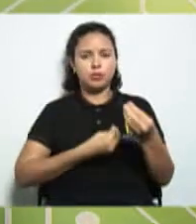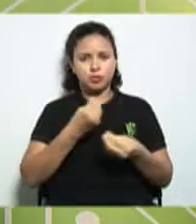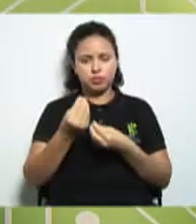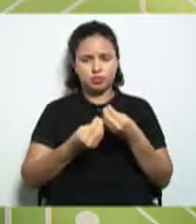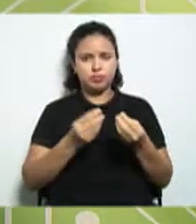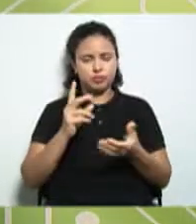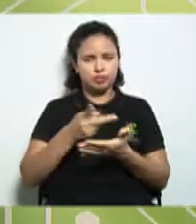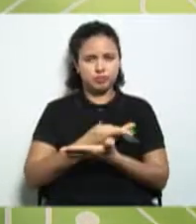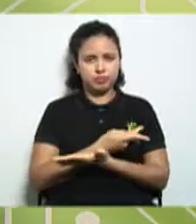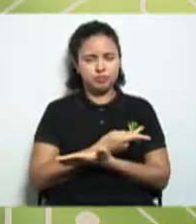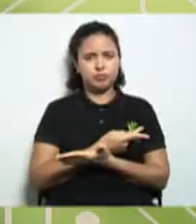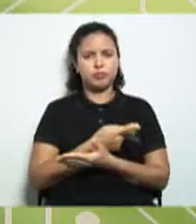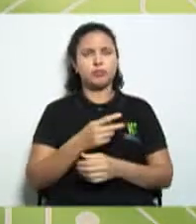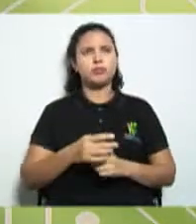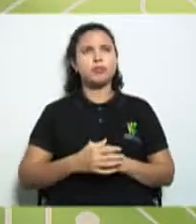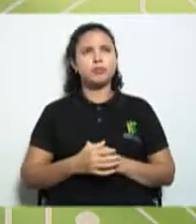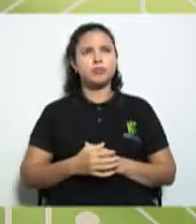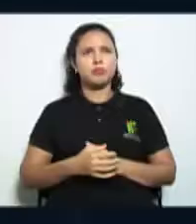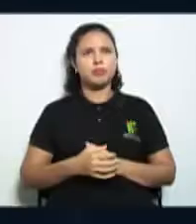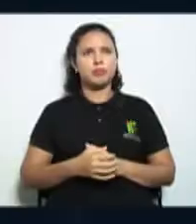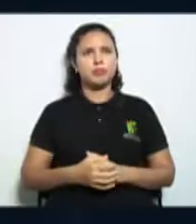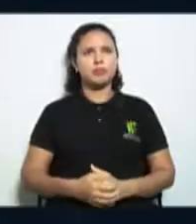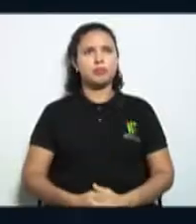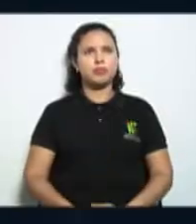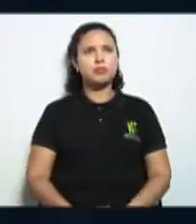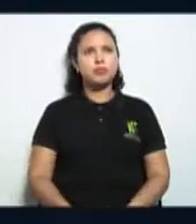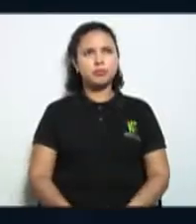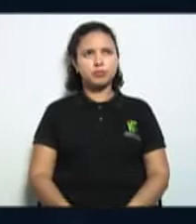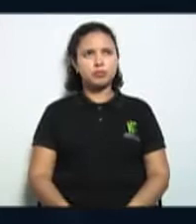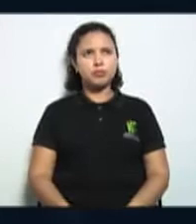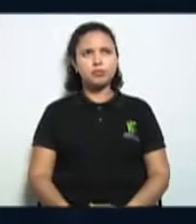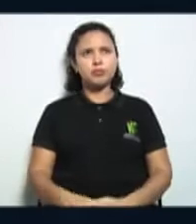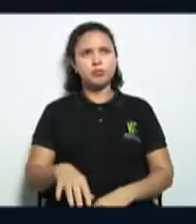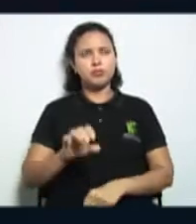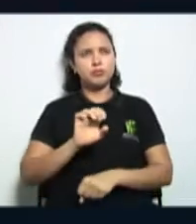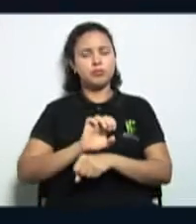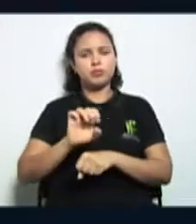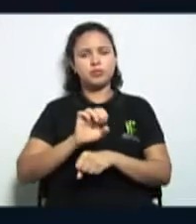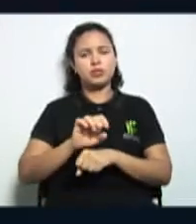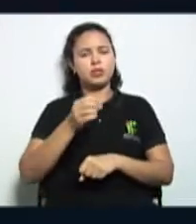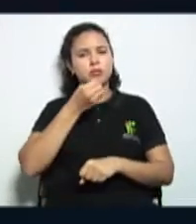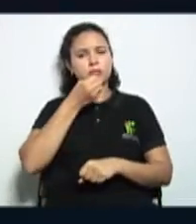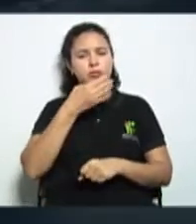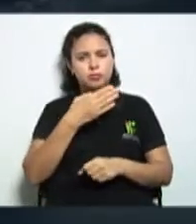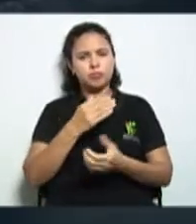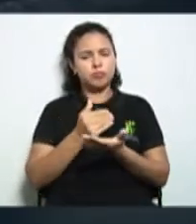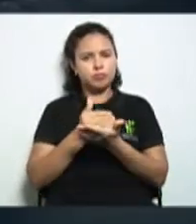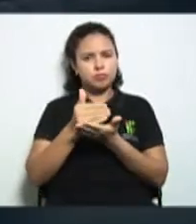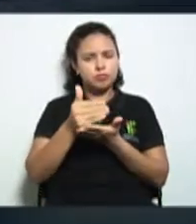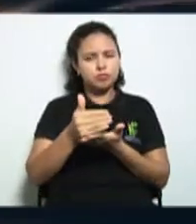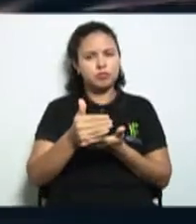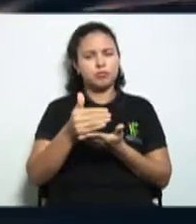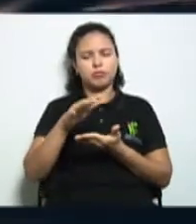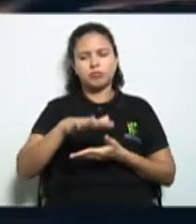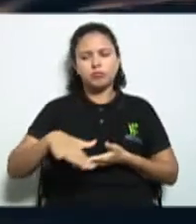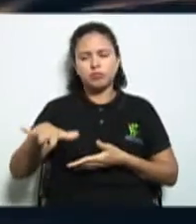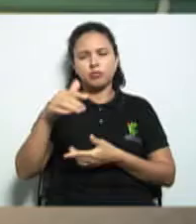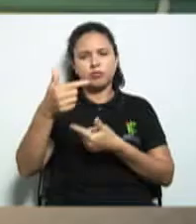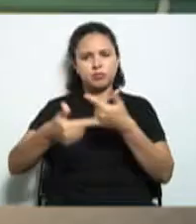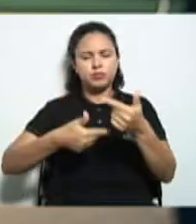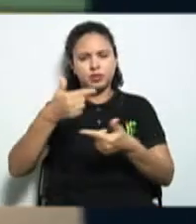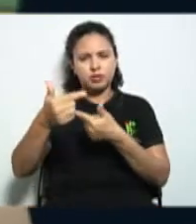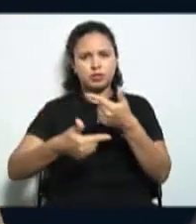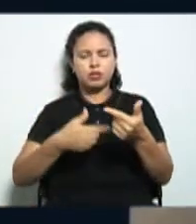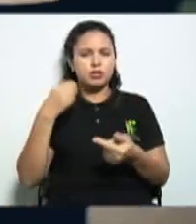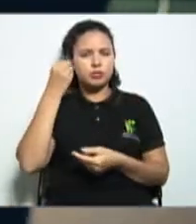isso acontece, então. O estágio é uma boa entrada para o mercado de trabalho. A experiência como estagiário